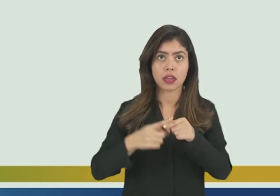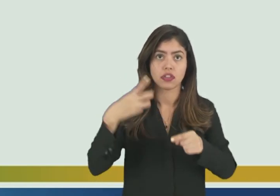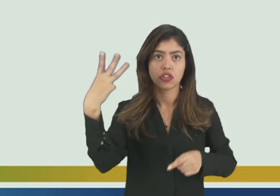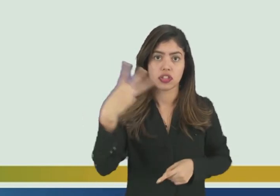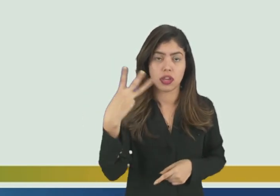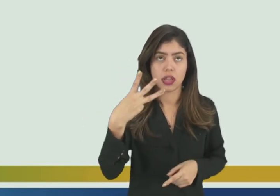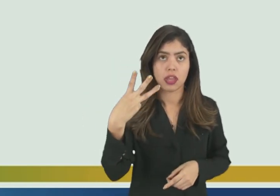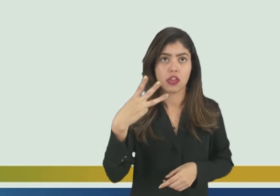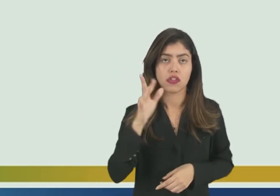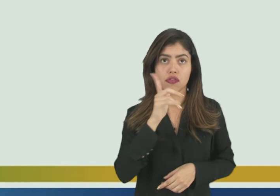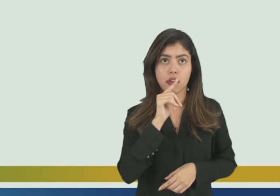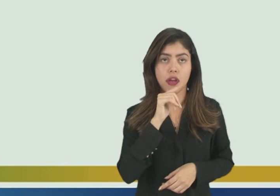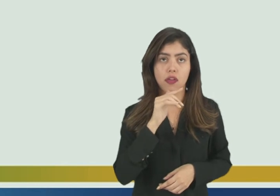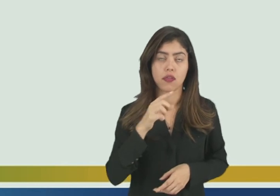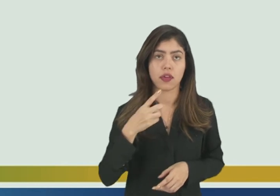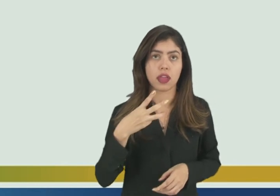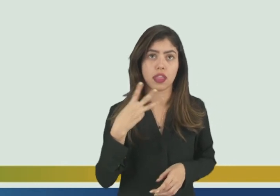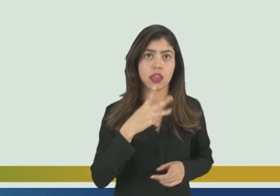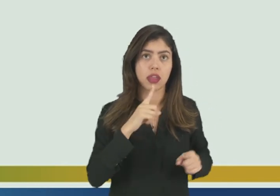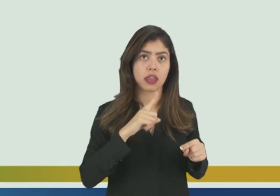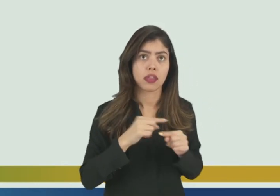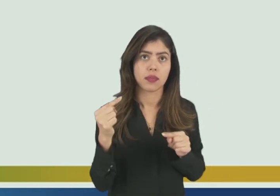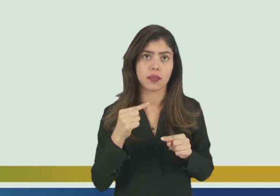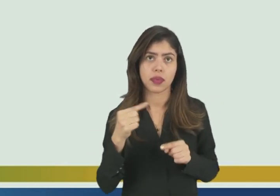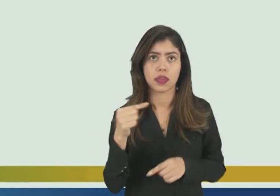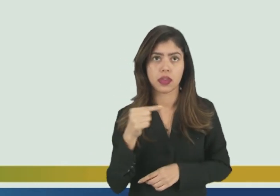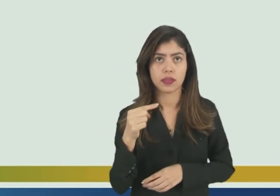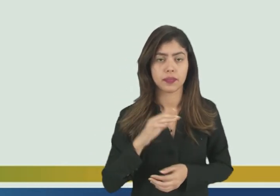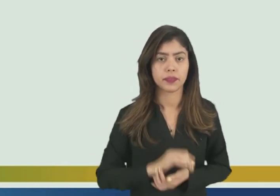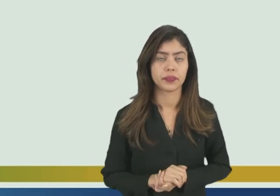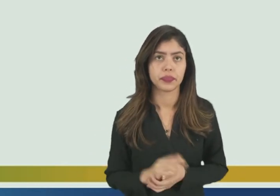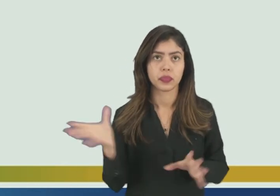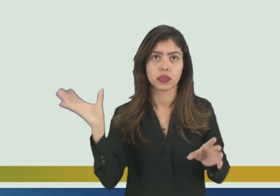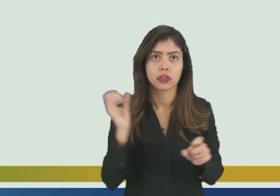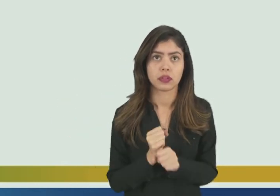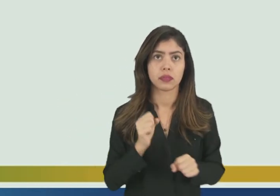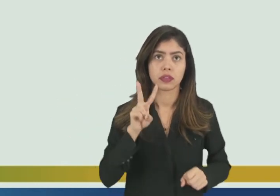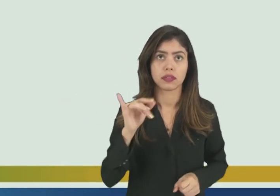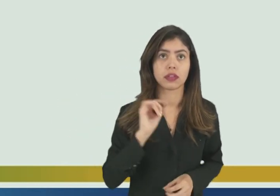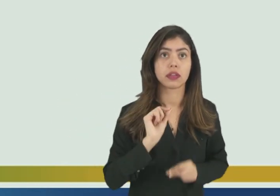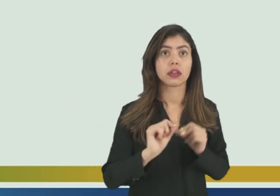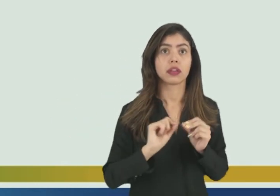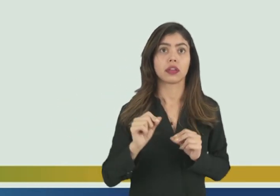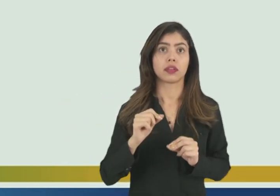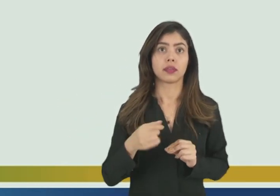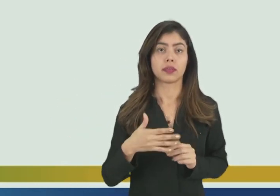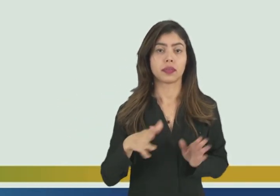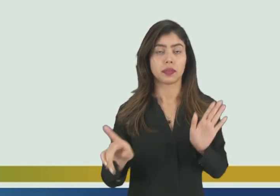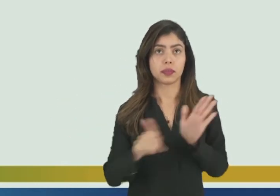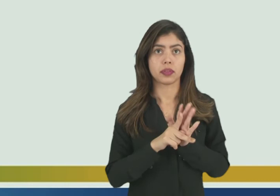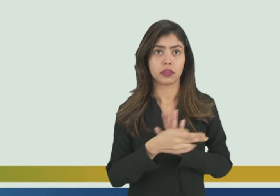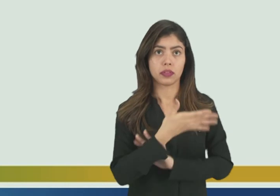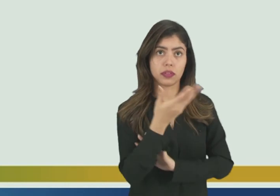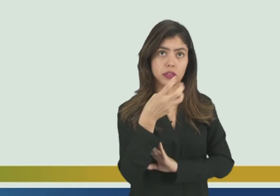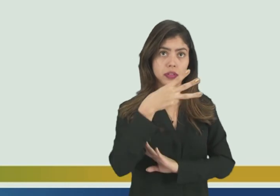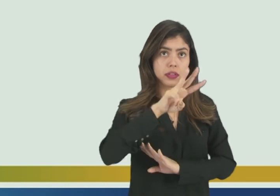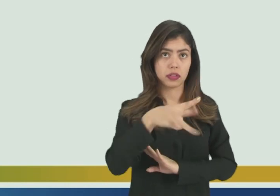mols de água, então 3 vezes menos 286. Somando os valores, nós vamos ter uma entalpia no produto